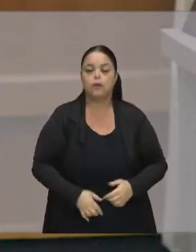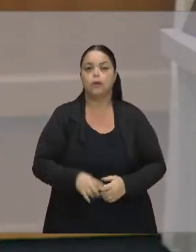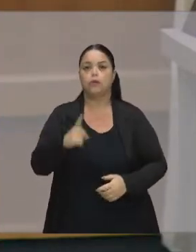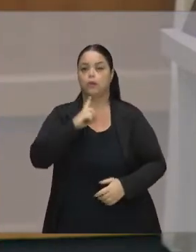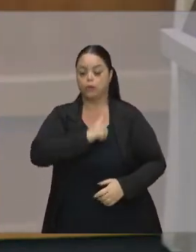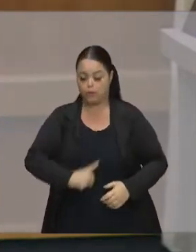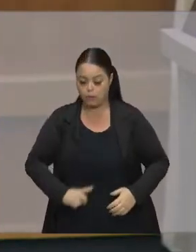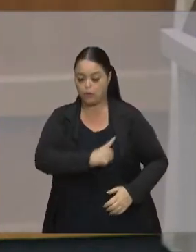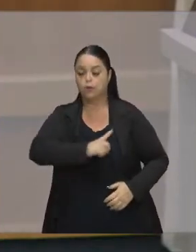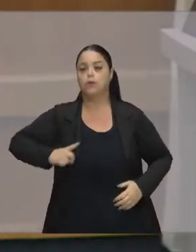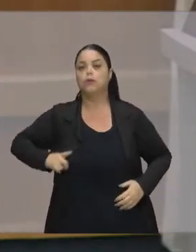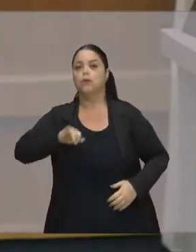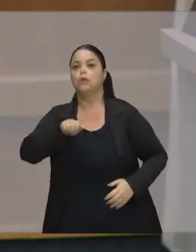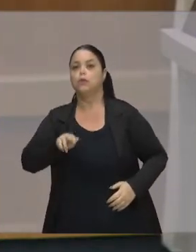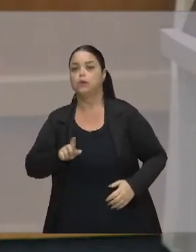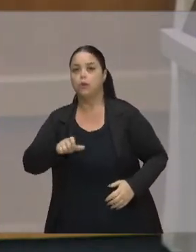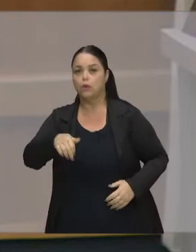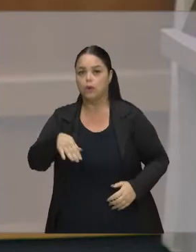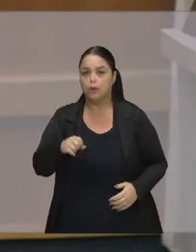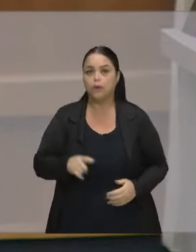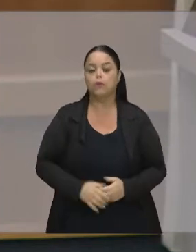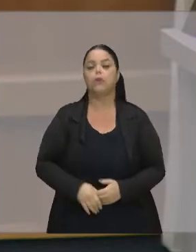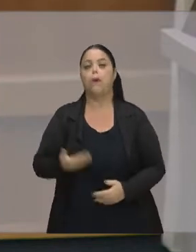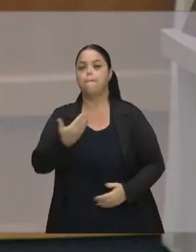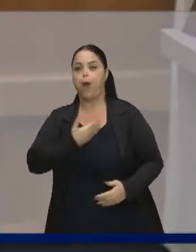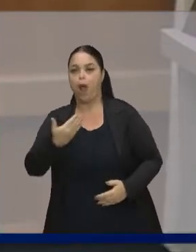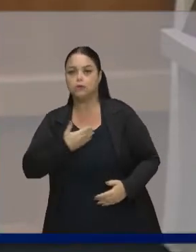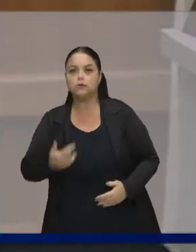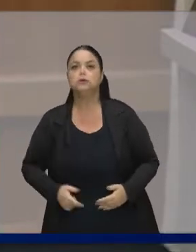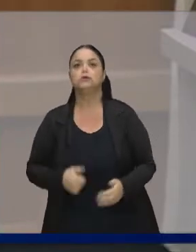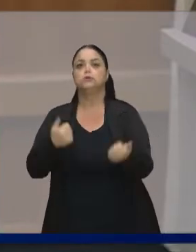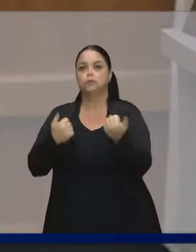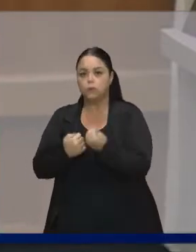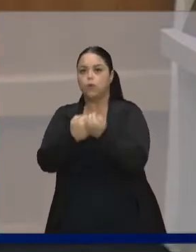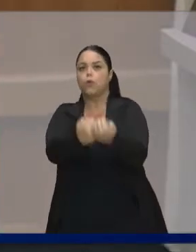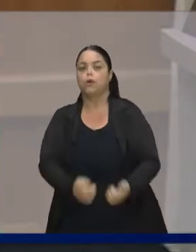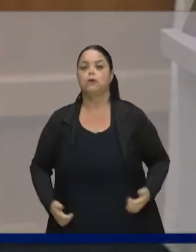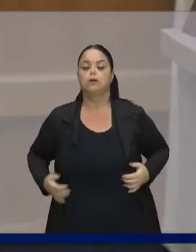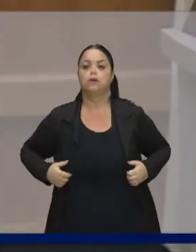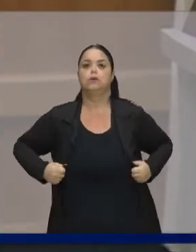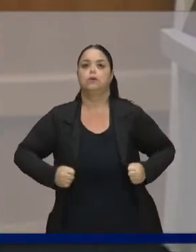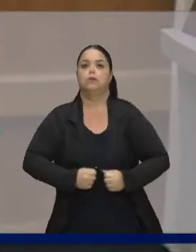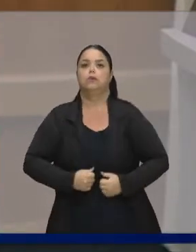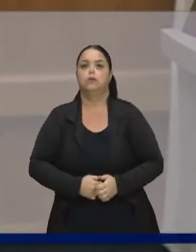diácono Juliano, que é um amigo, é um parceiro,